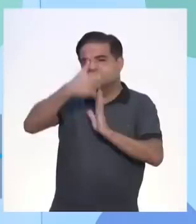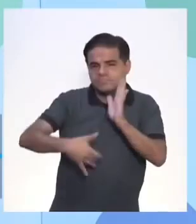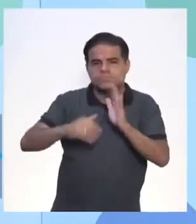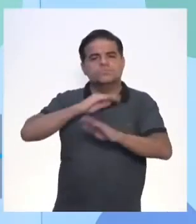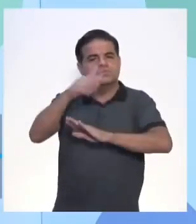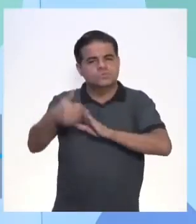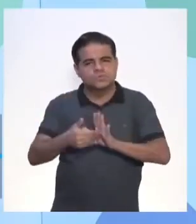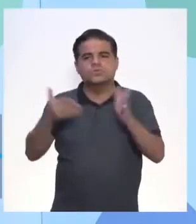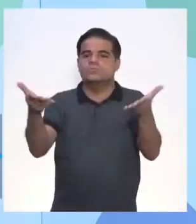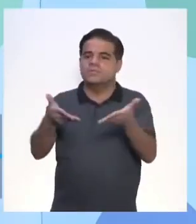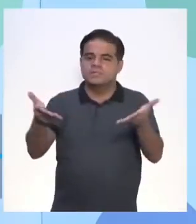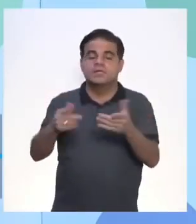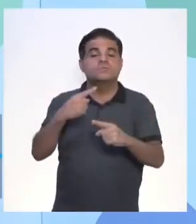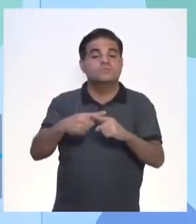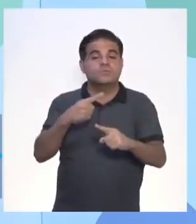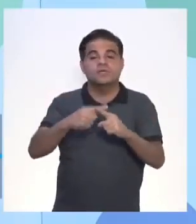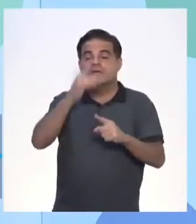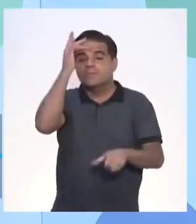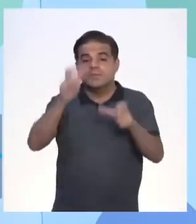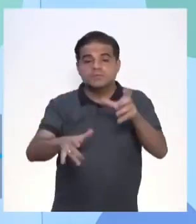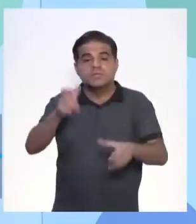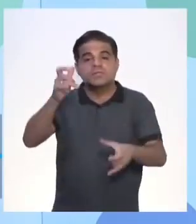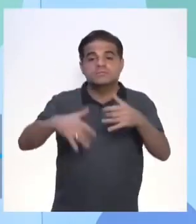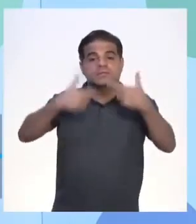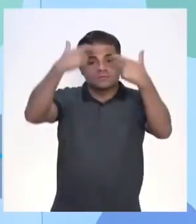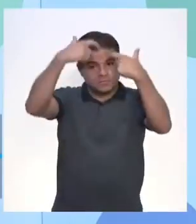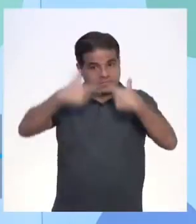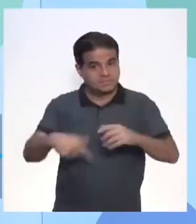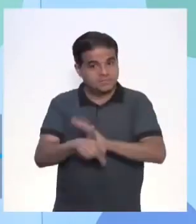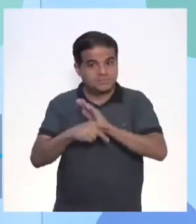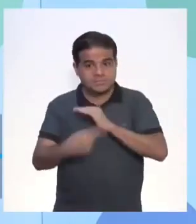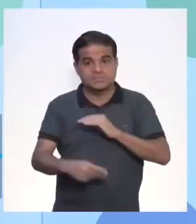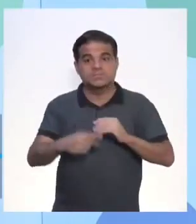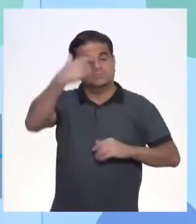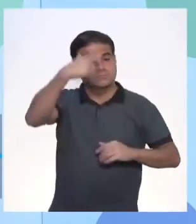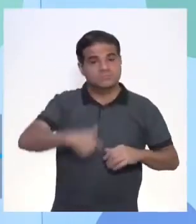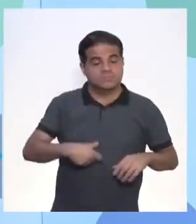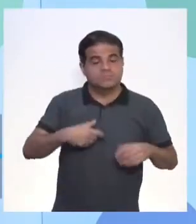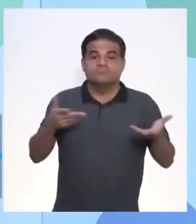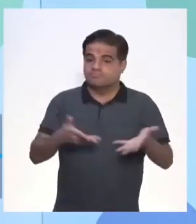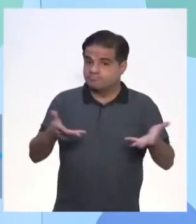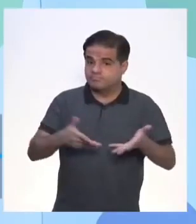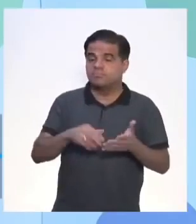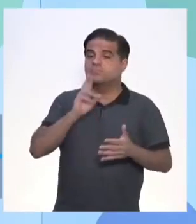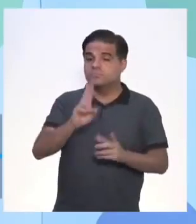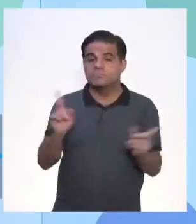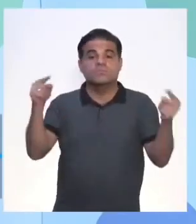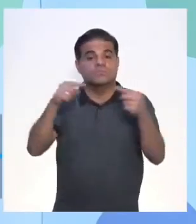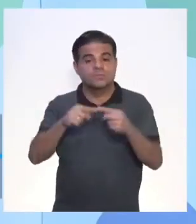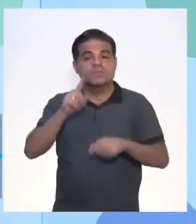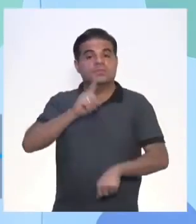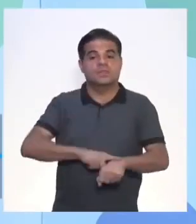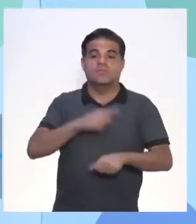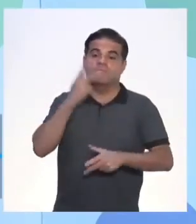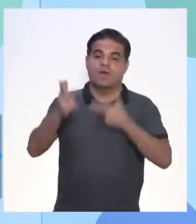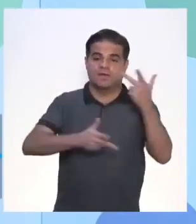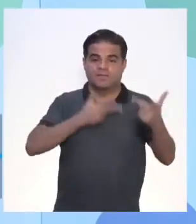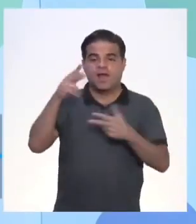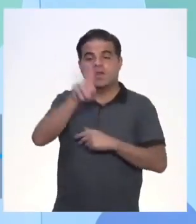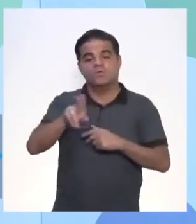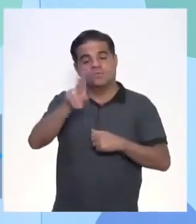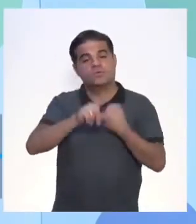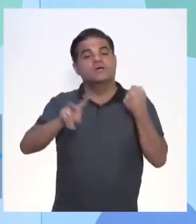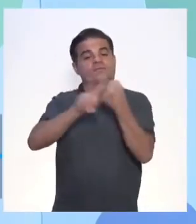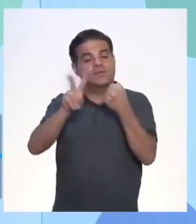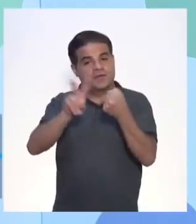no presente, porque a pessoa está fazendo uma descrição de si mesma. Então, ela está falando de algo no momento que corresponde ao momento da fala. Então, usa verbos